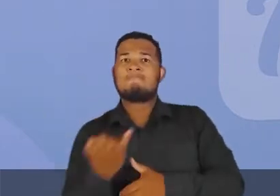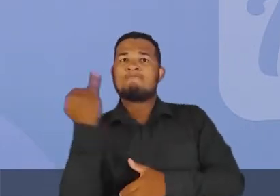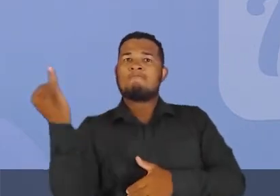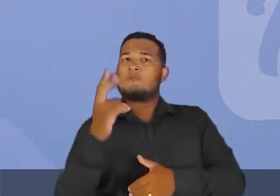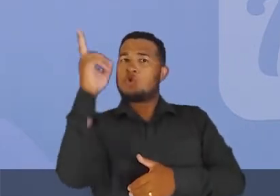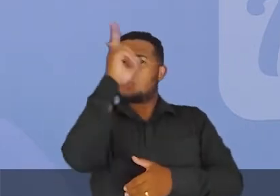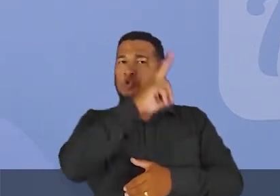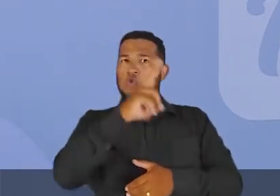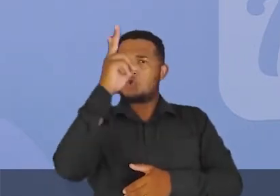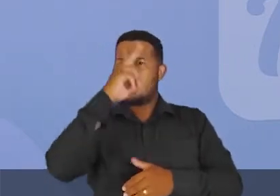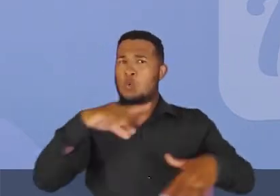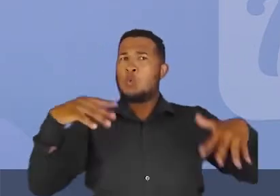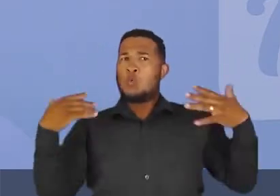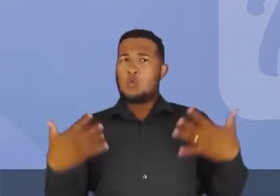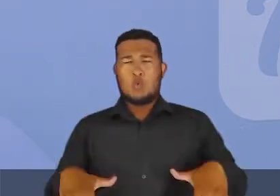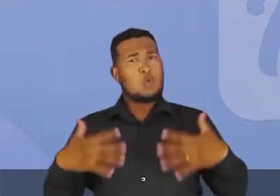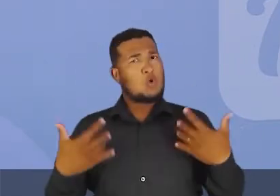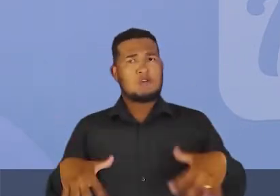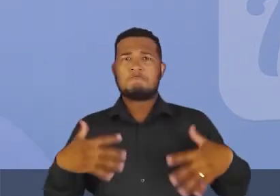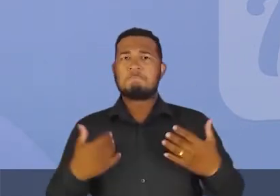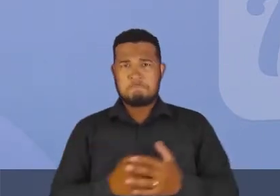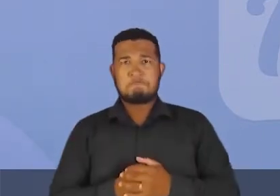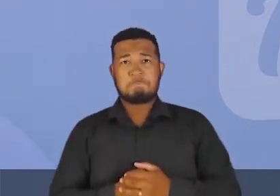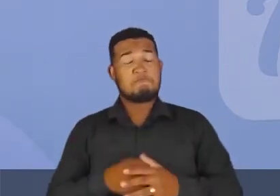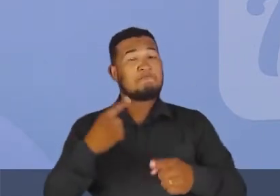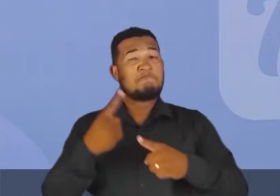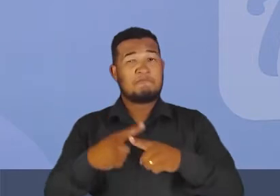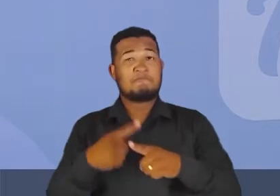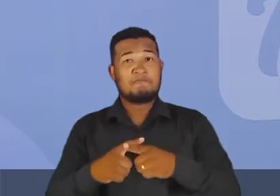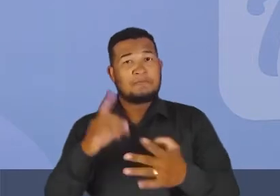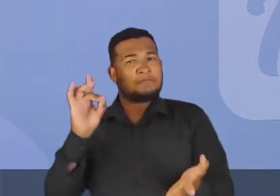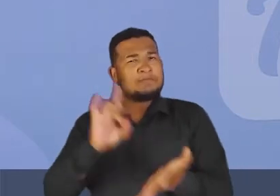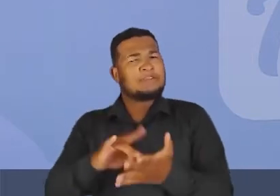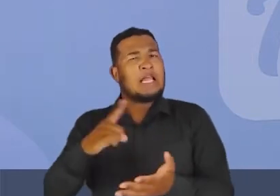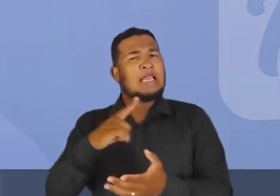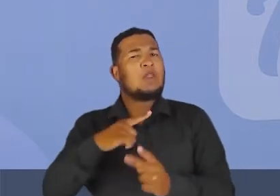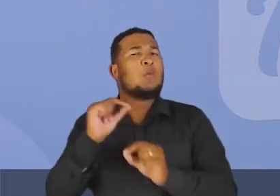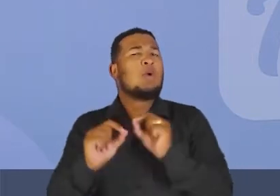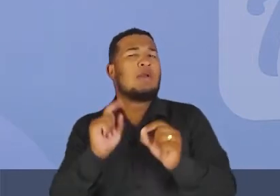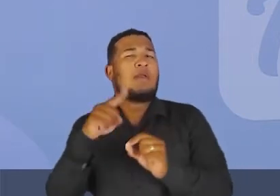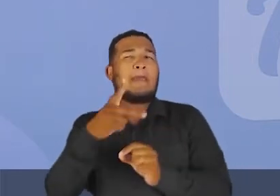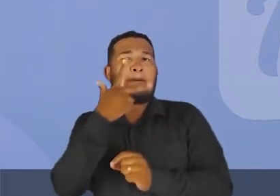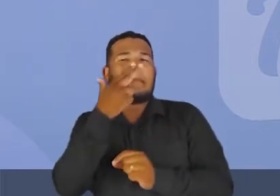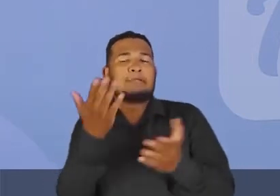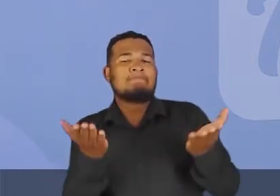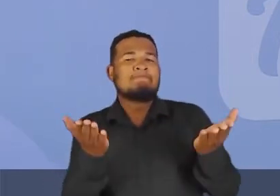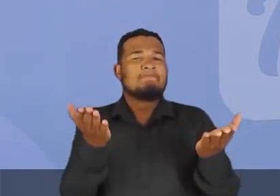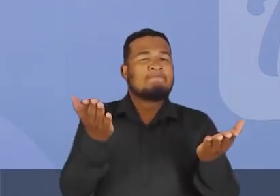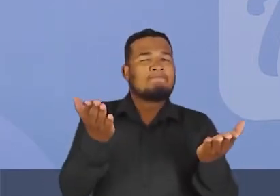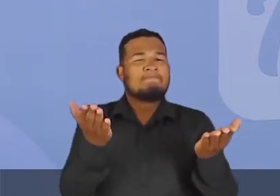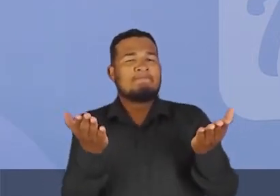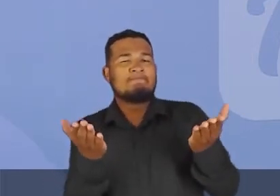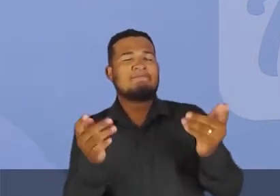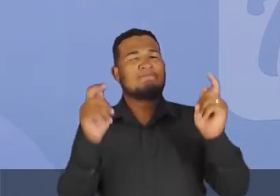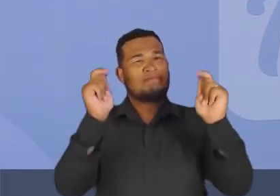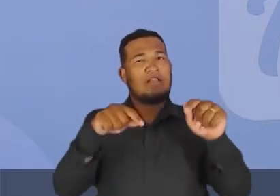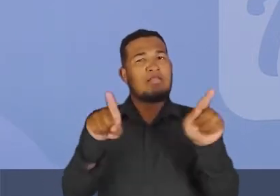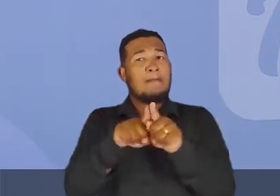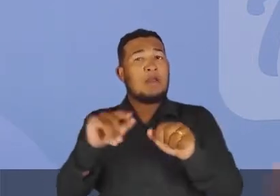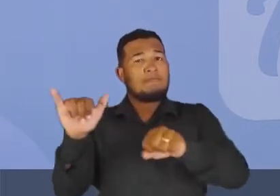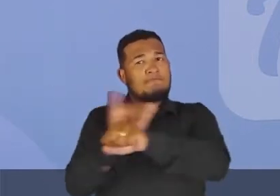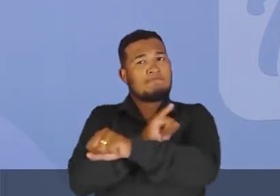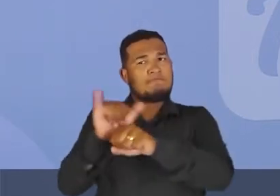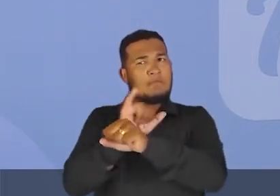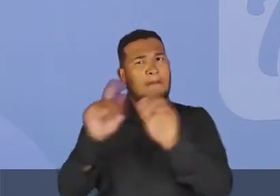histórica fenomenal, porque ele serve como uma baliza, né? Ele serve como um instrumento